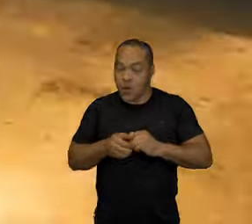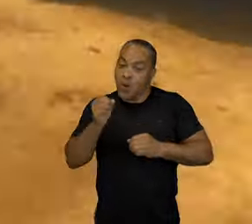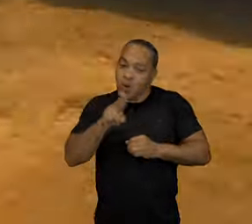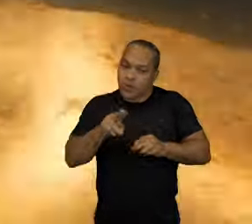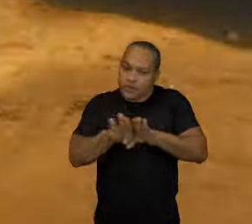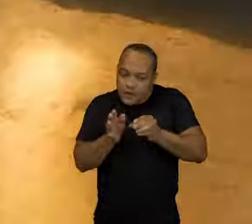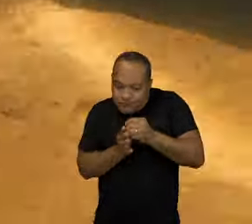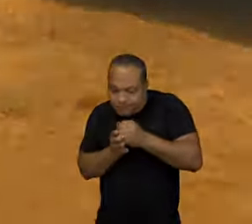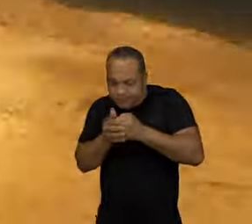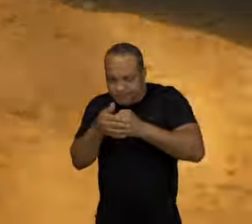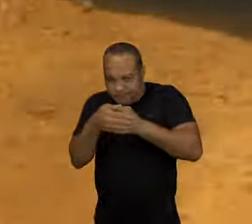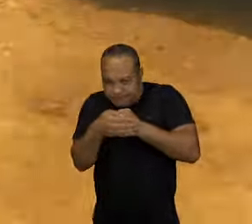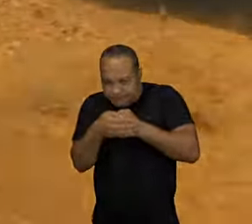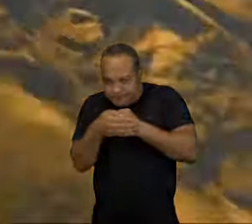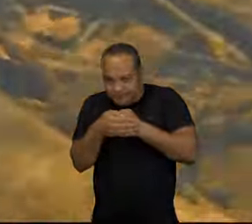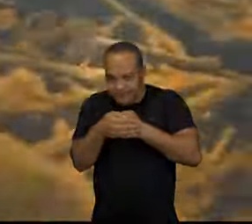ou para o abrigo.